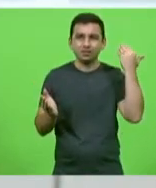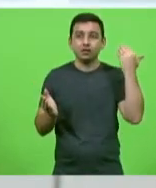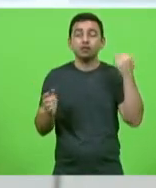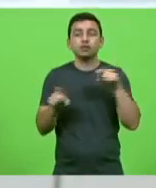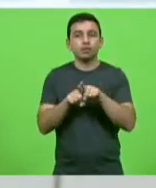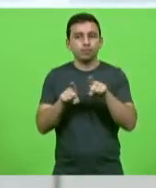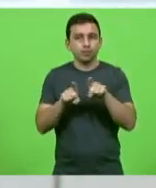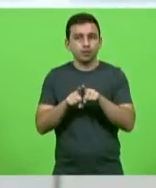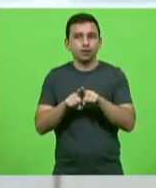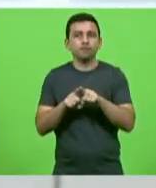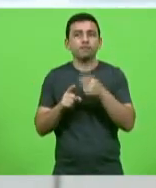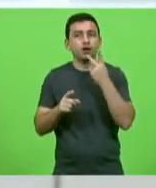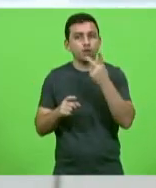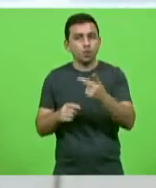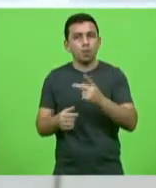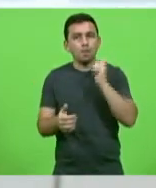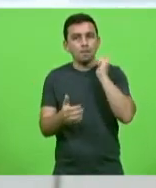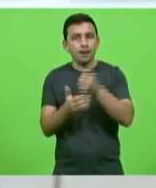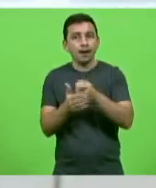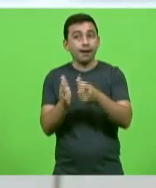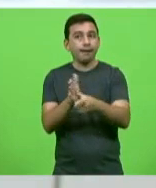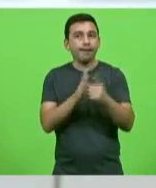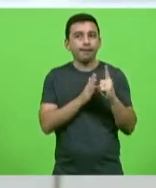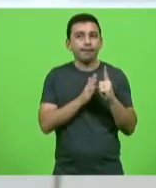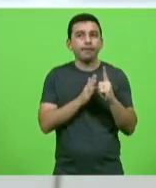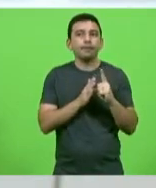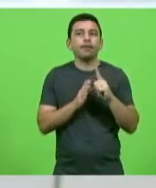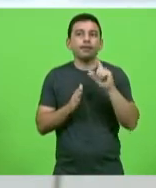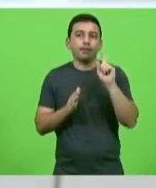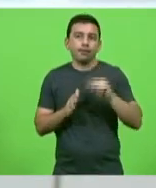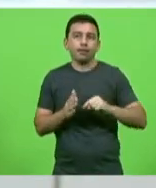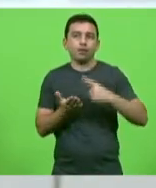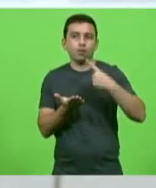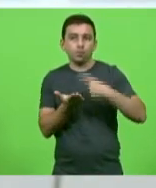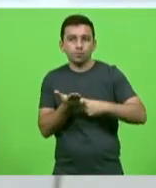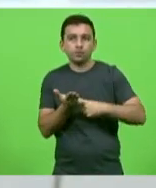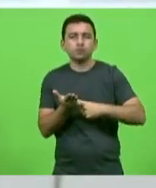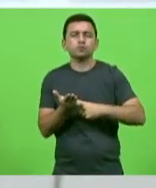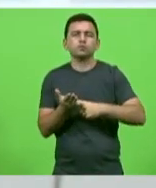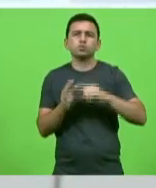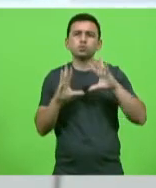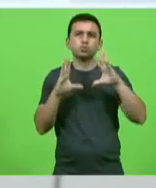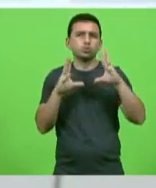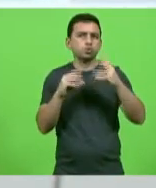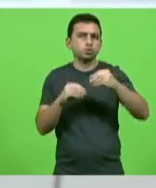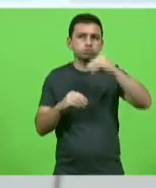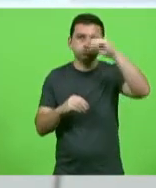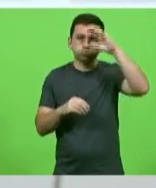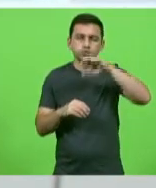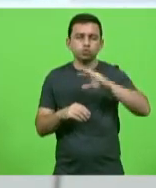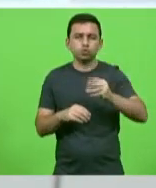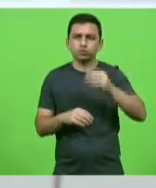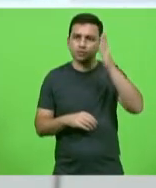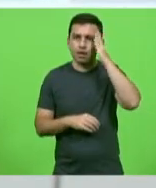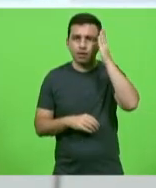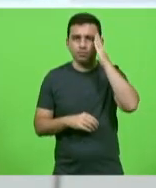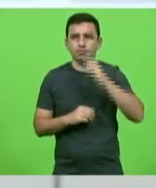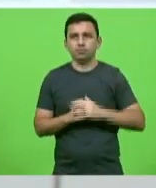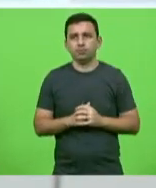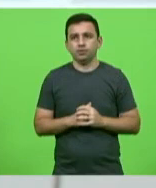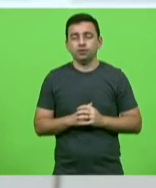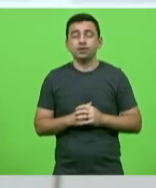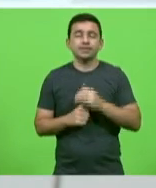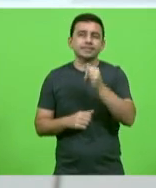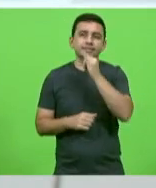que a quitação prévia era parte da avença e de conhecimento generalizado para